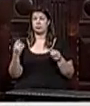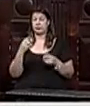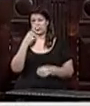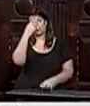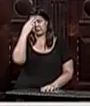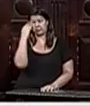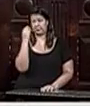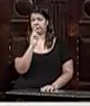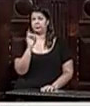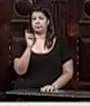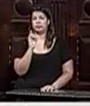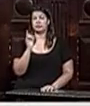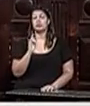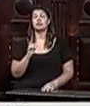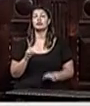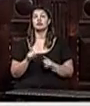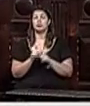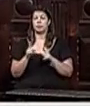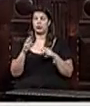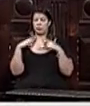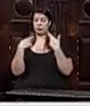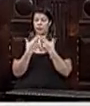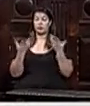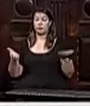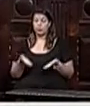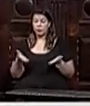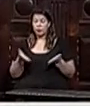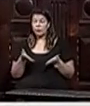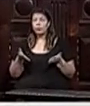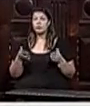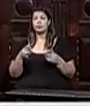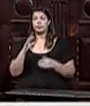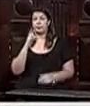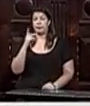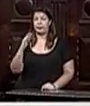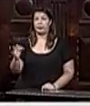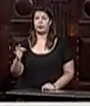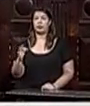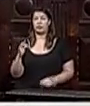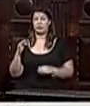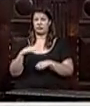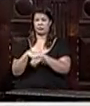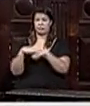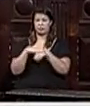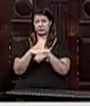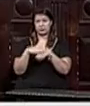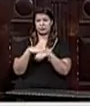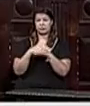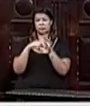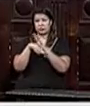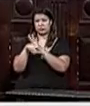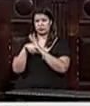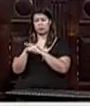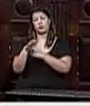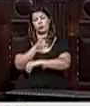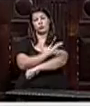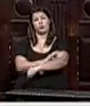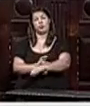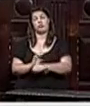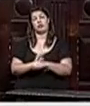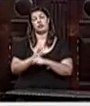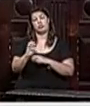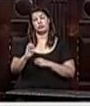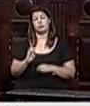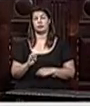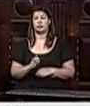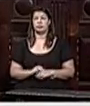passar sob silêncio a reunião que fizemos hoje na bancada do PT com os animadores culturais e as animadoras culturais da Rede Estadual de